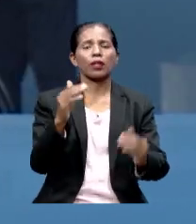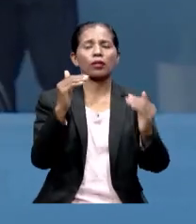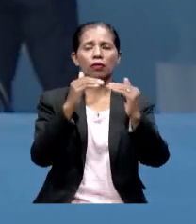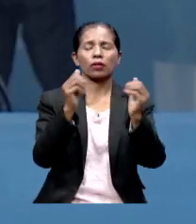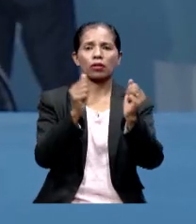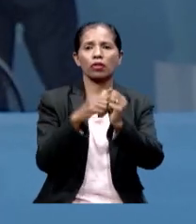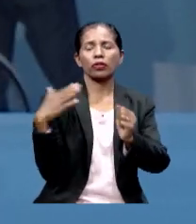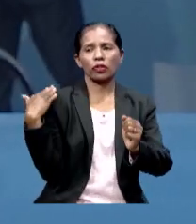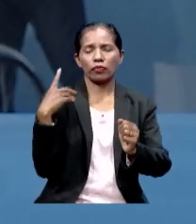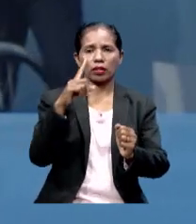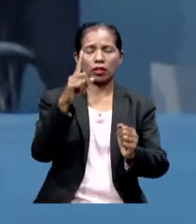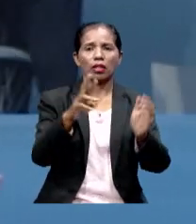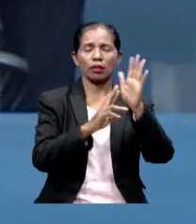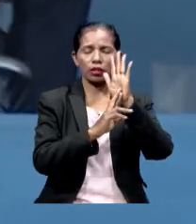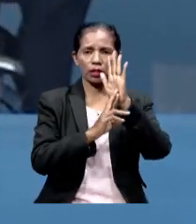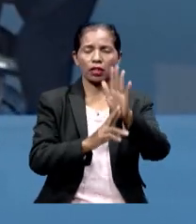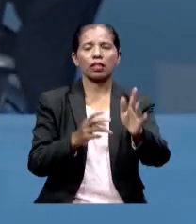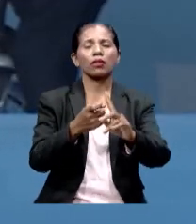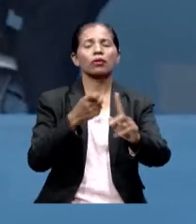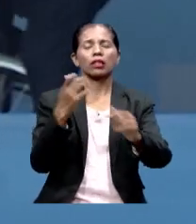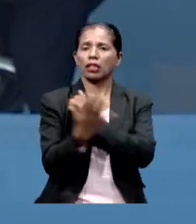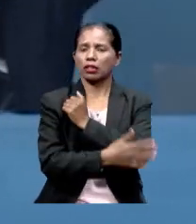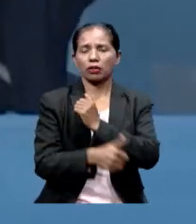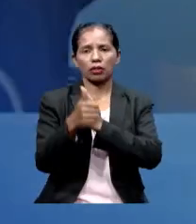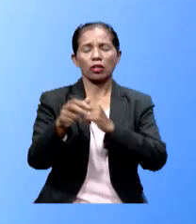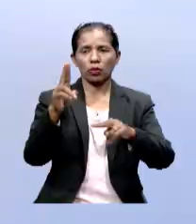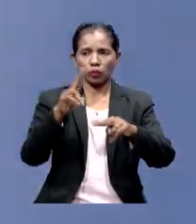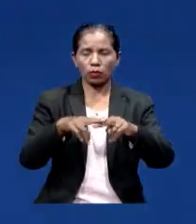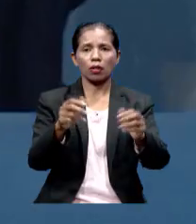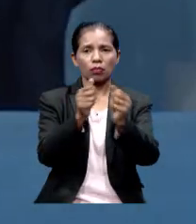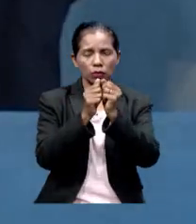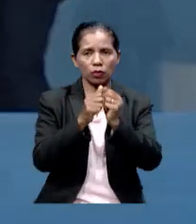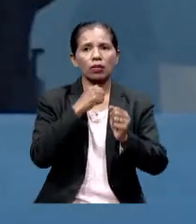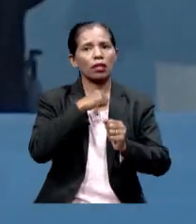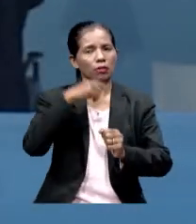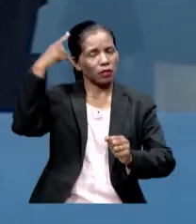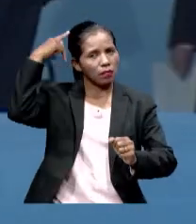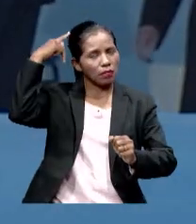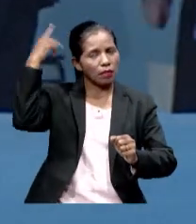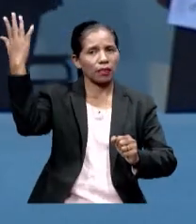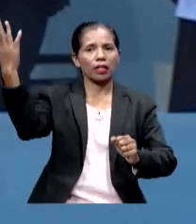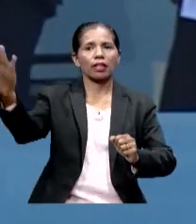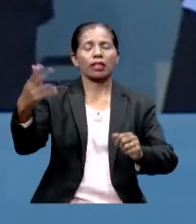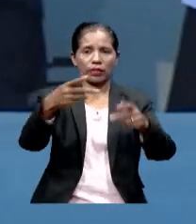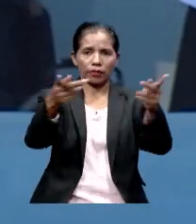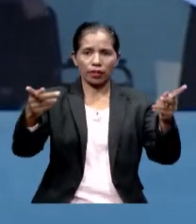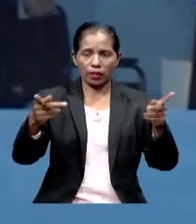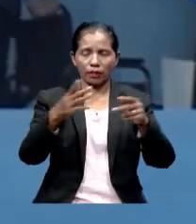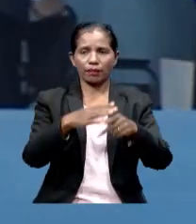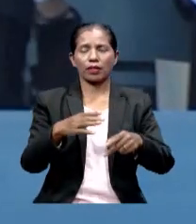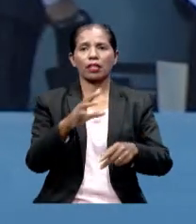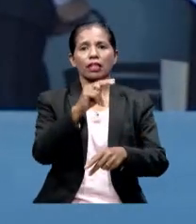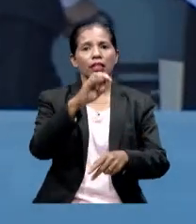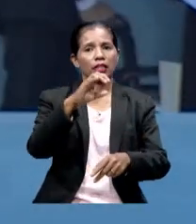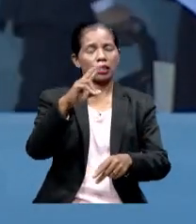jovem ida, representa o continente de ida, o retorno mútuo com o Papa e o altar. Nível suave, jovem ida, o Timor-Leste, reta